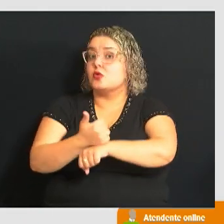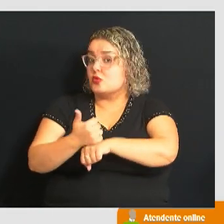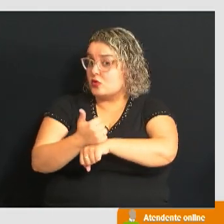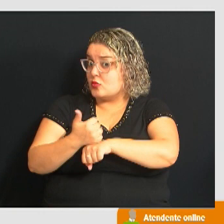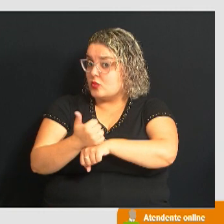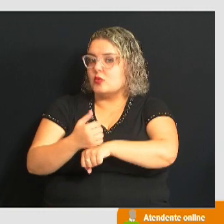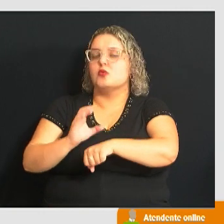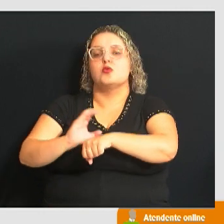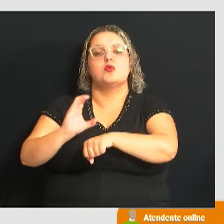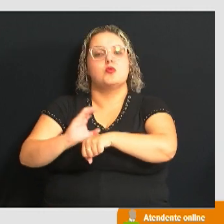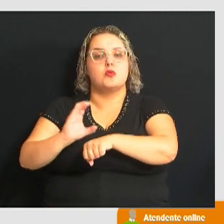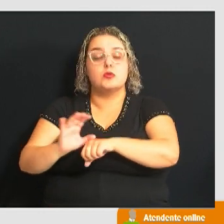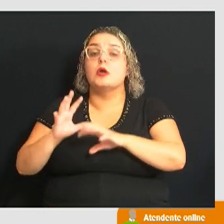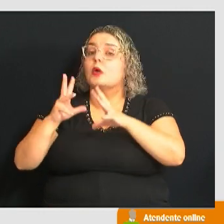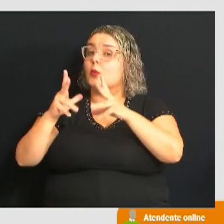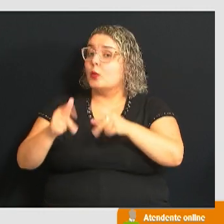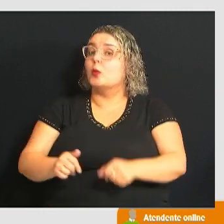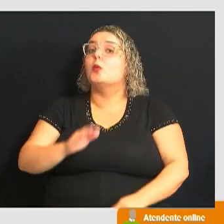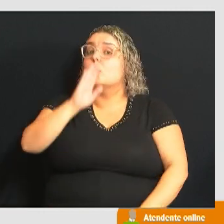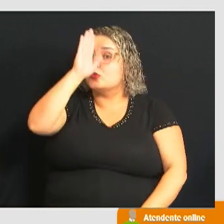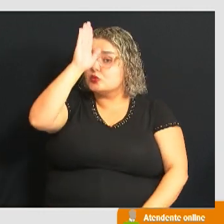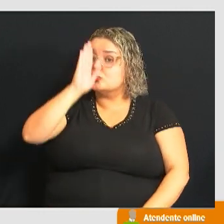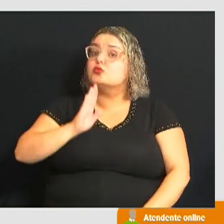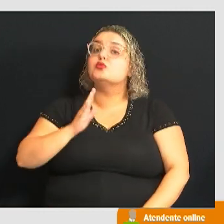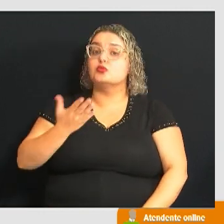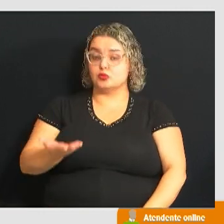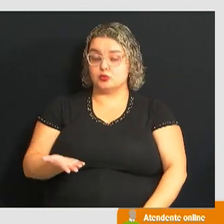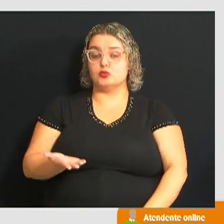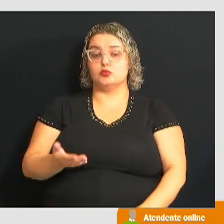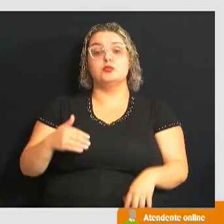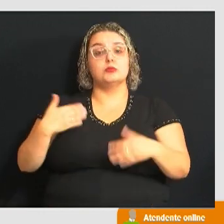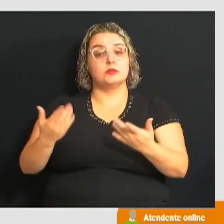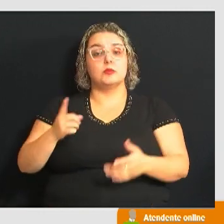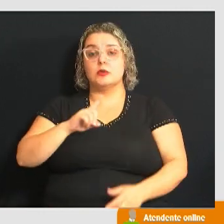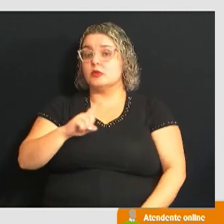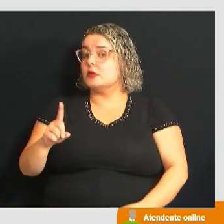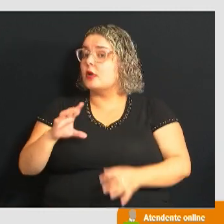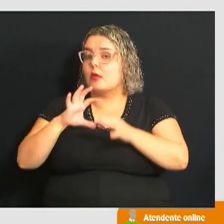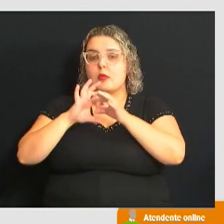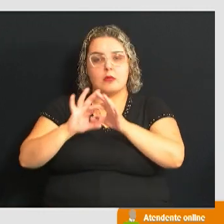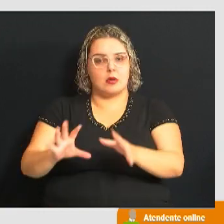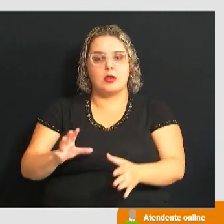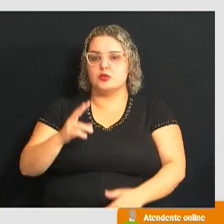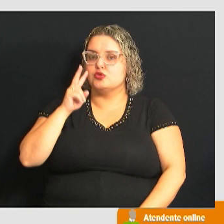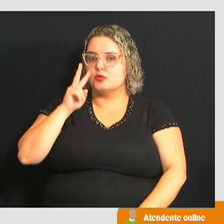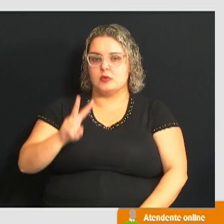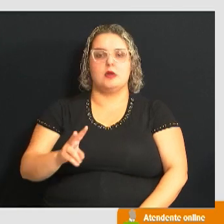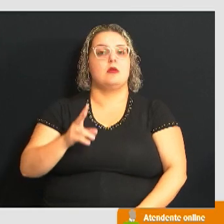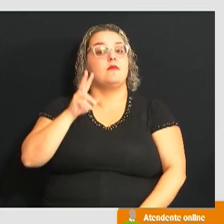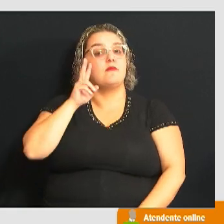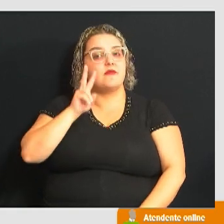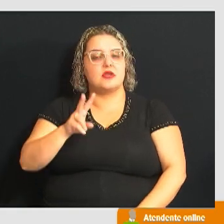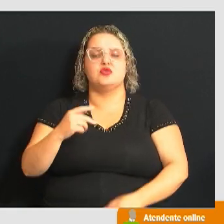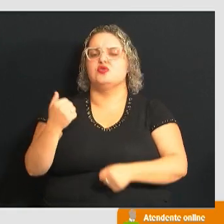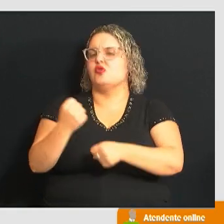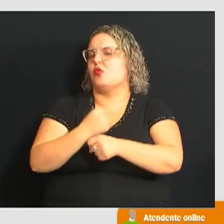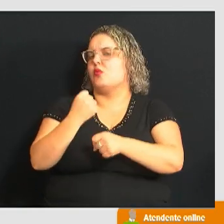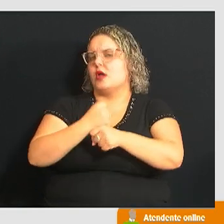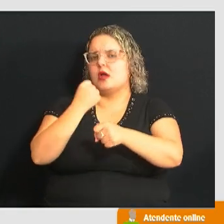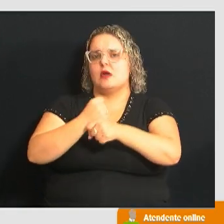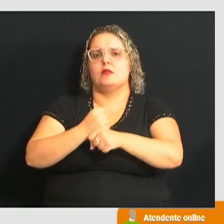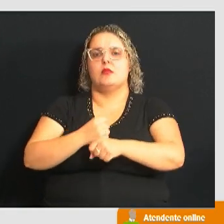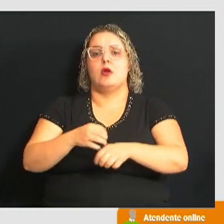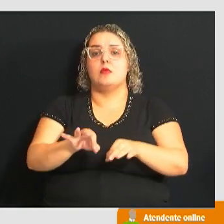Todos esses cursos são de forma gratuita, então não deixe de conferir. Tem para pedreiro, operador de